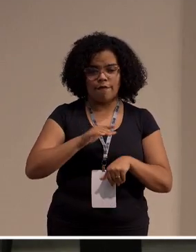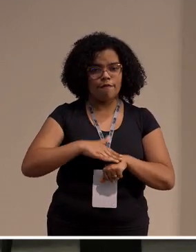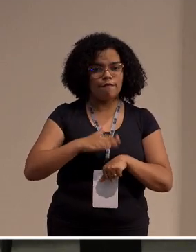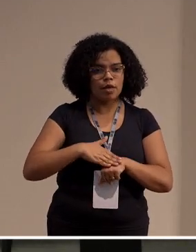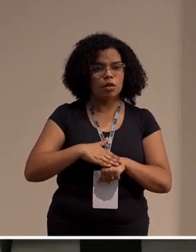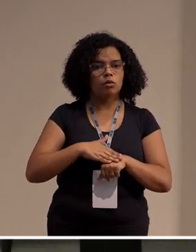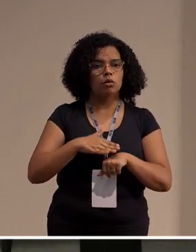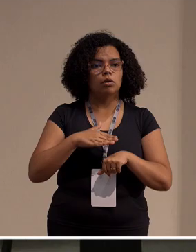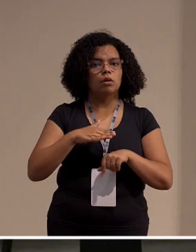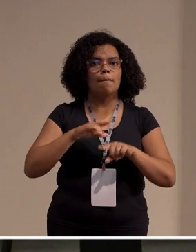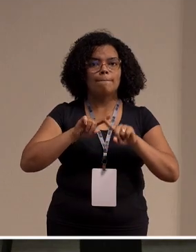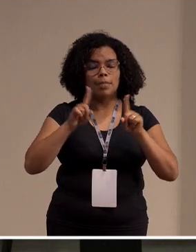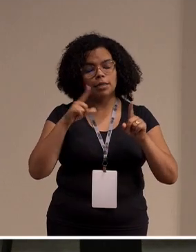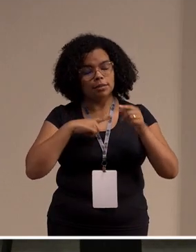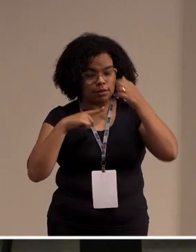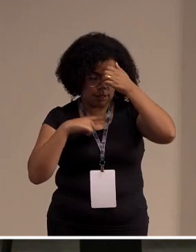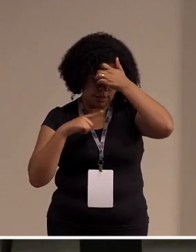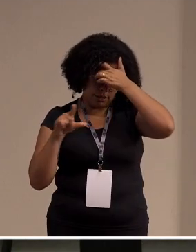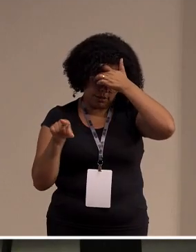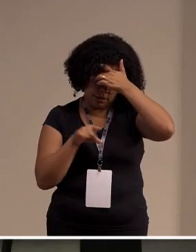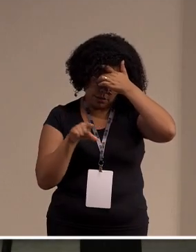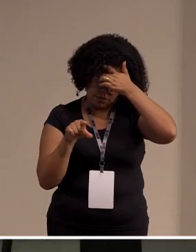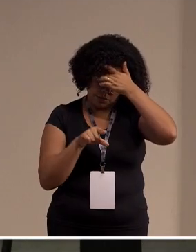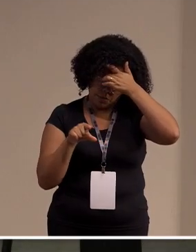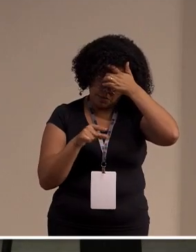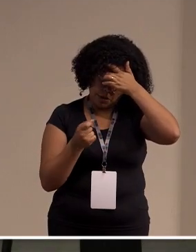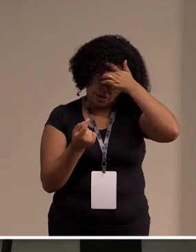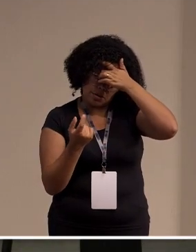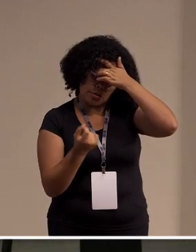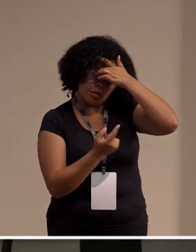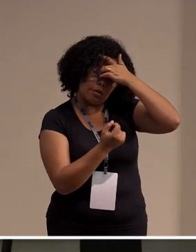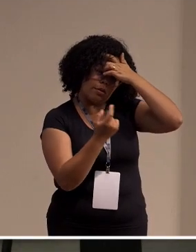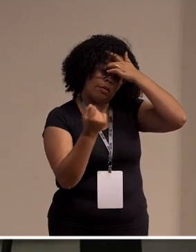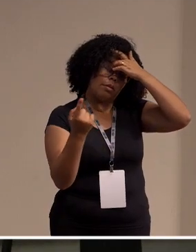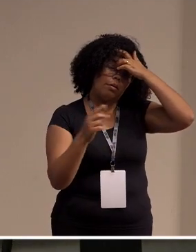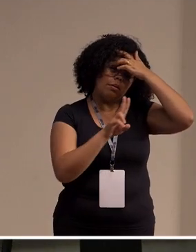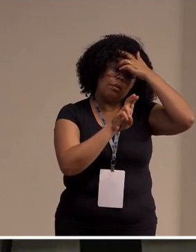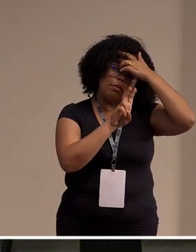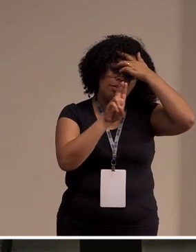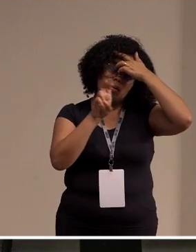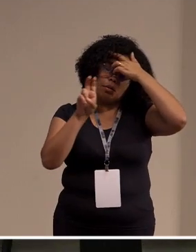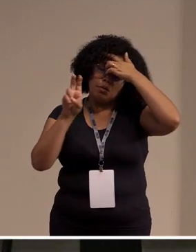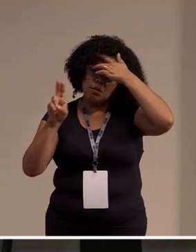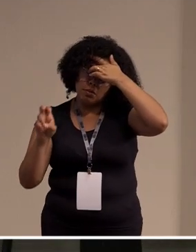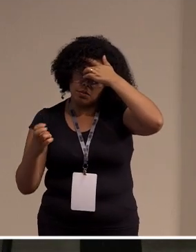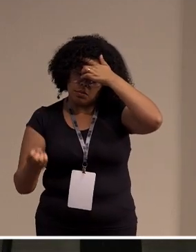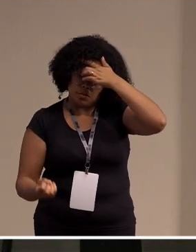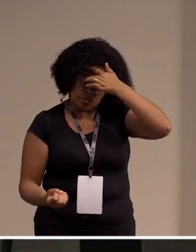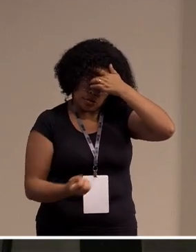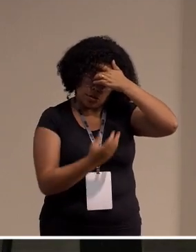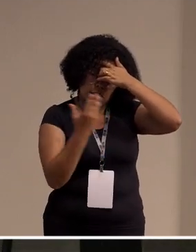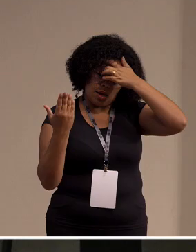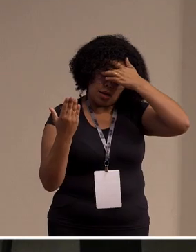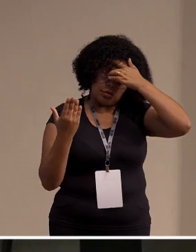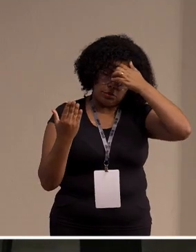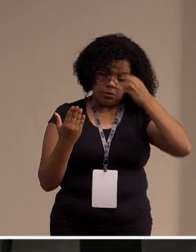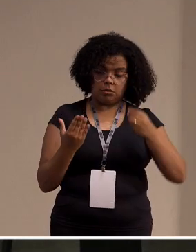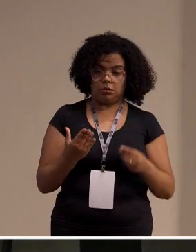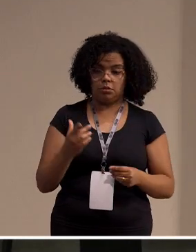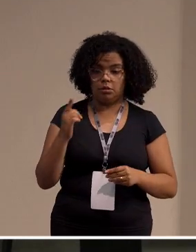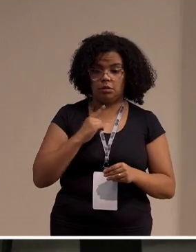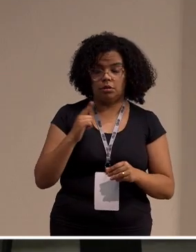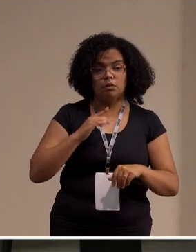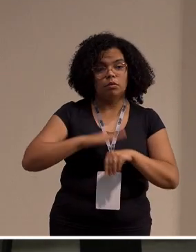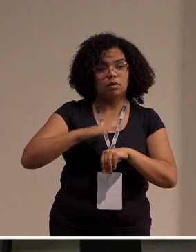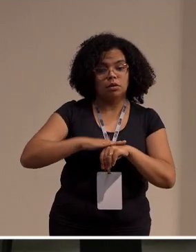eu fico imaginando que deve ter também ali alguns estereótipos, né, que são criados de precisar escrever de tal e tal